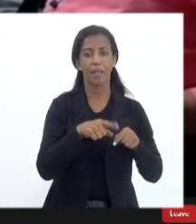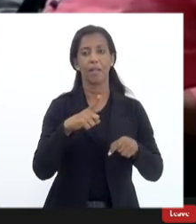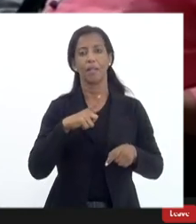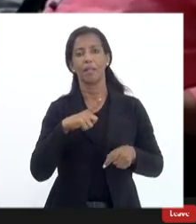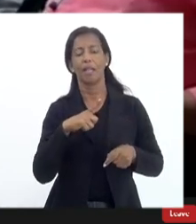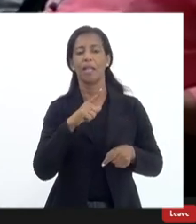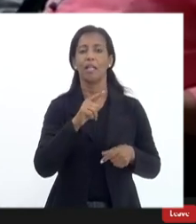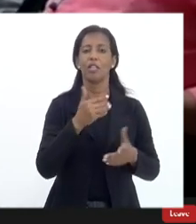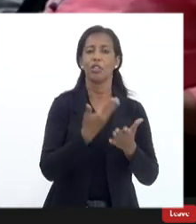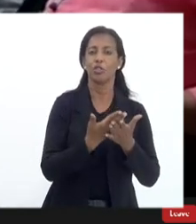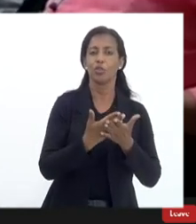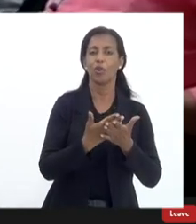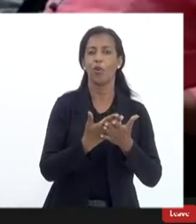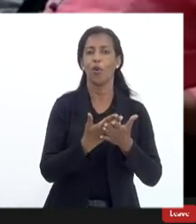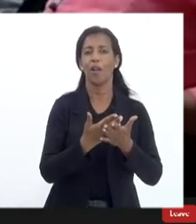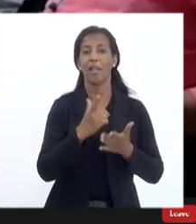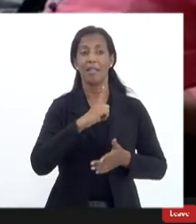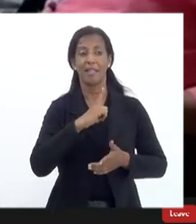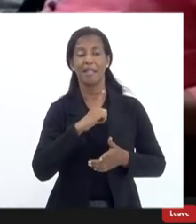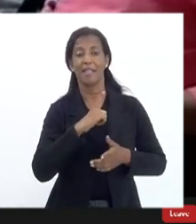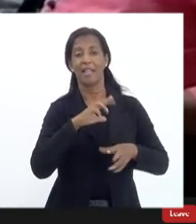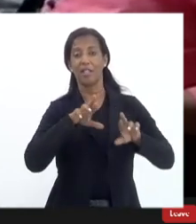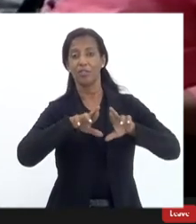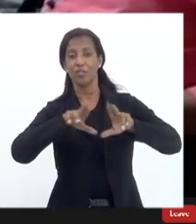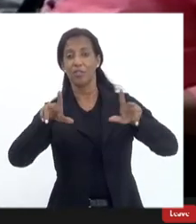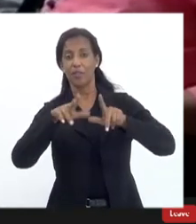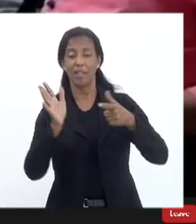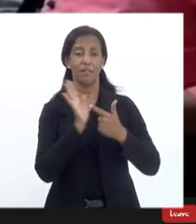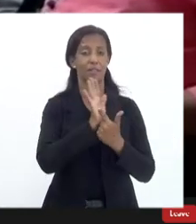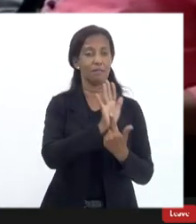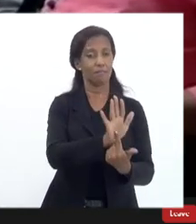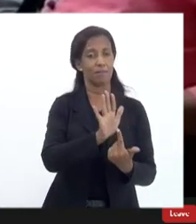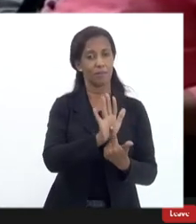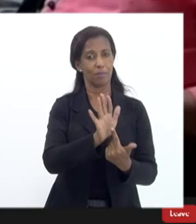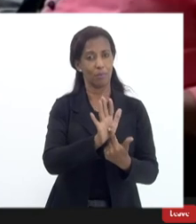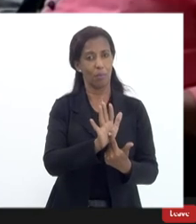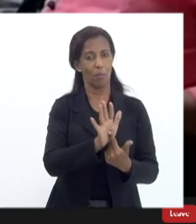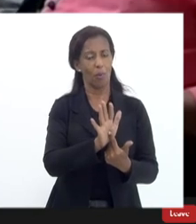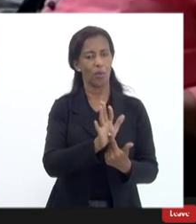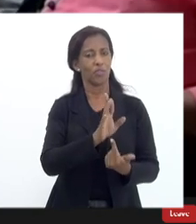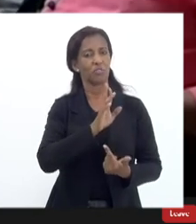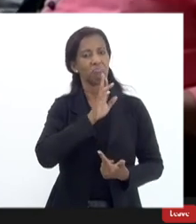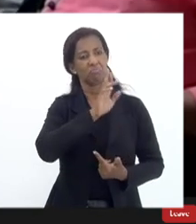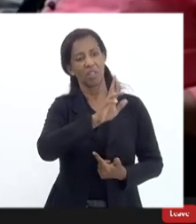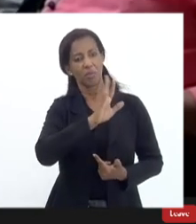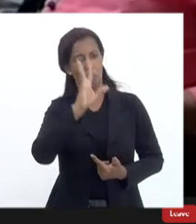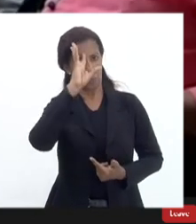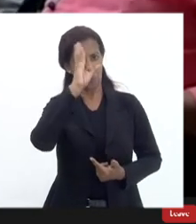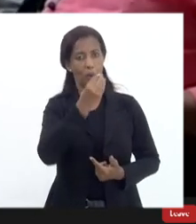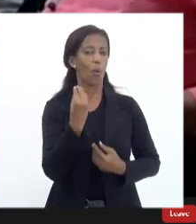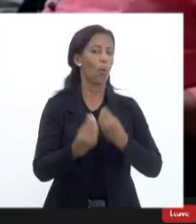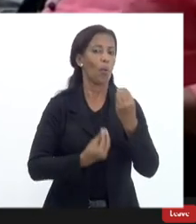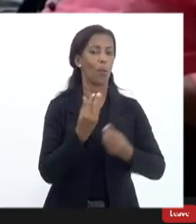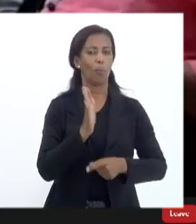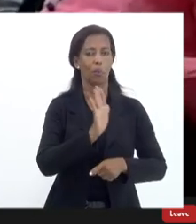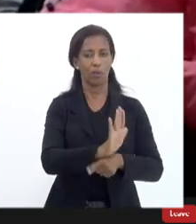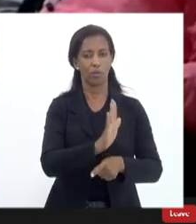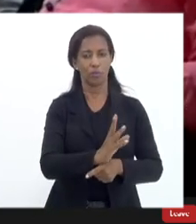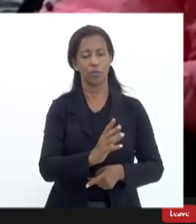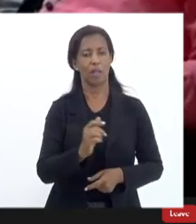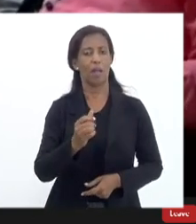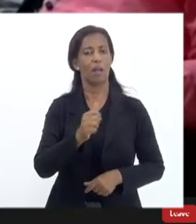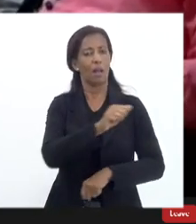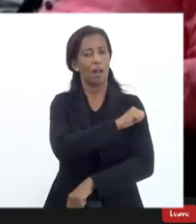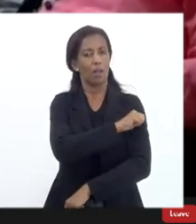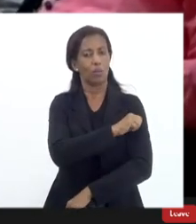tem escola que tem mais cenários, e apresenta aí as suas soluções para dar o atendimento presencial a esse